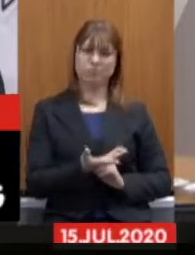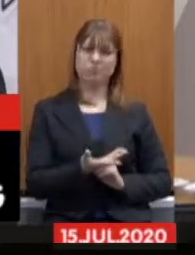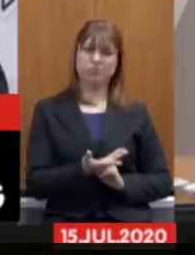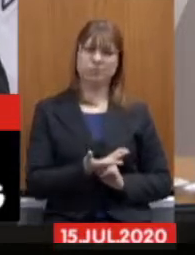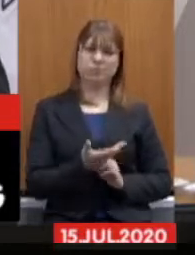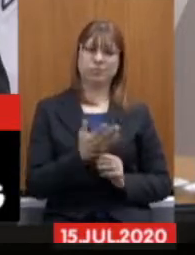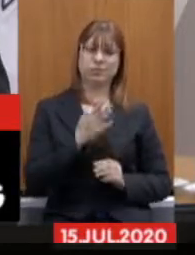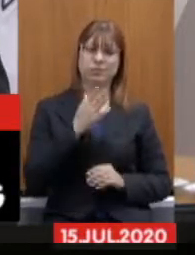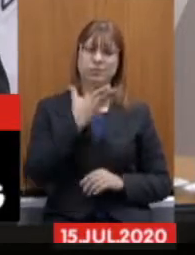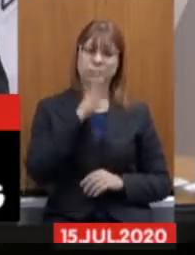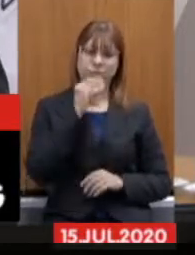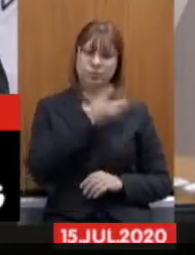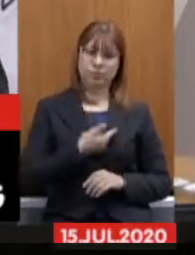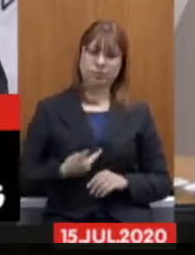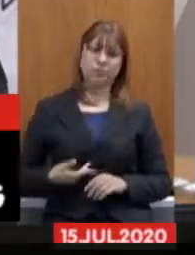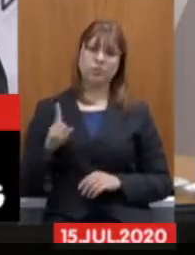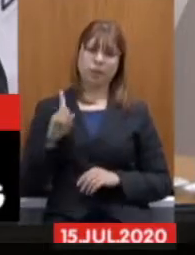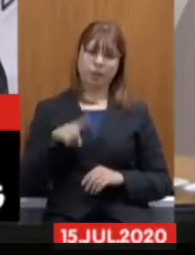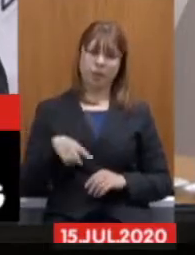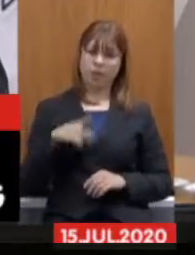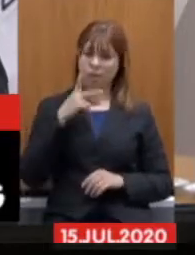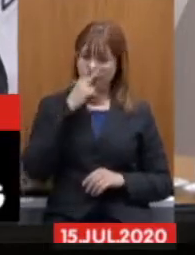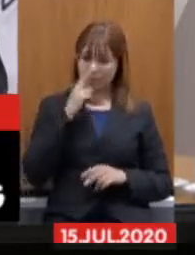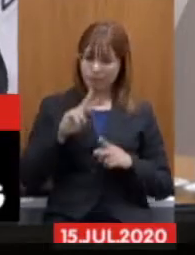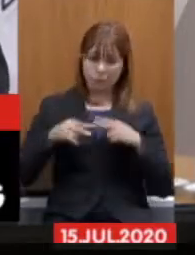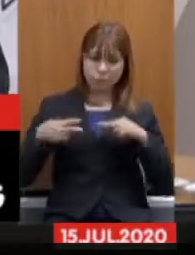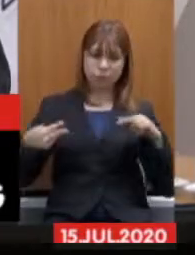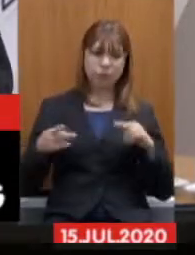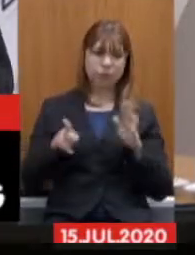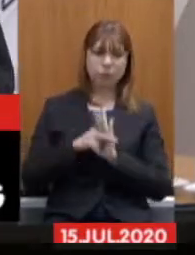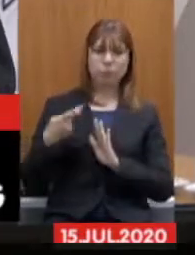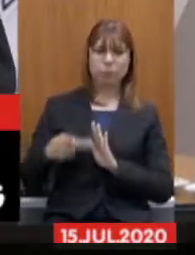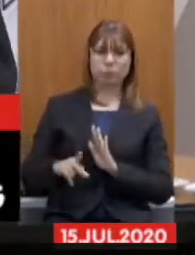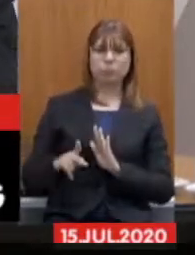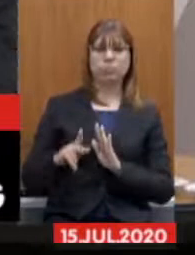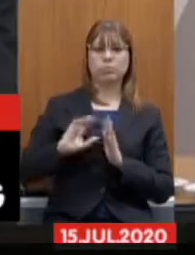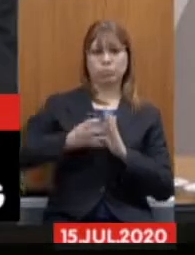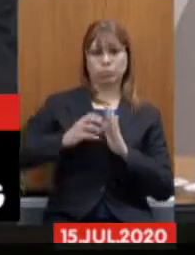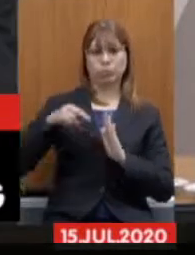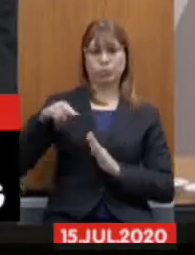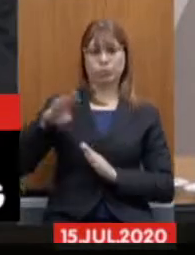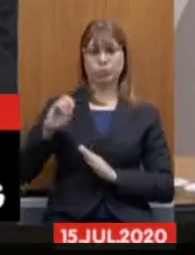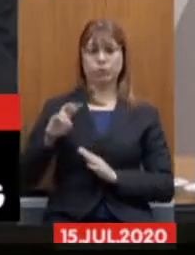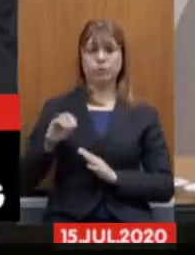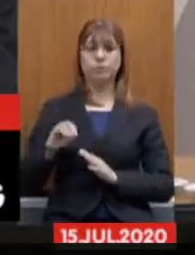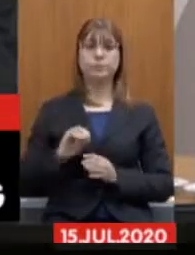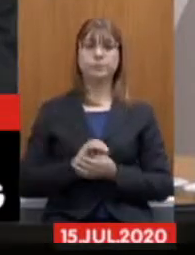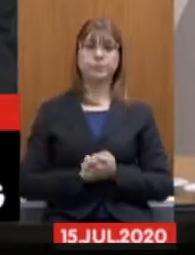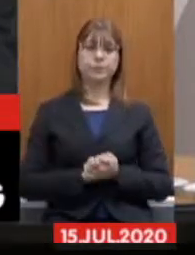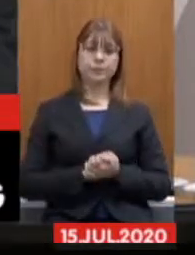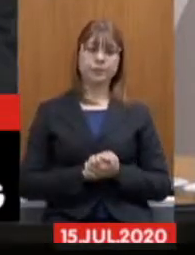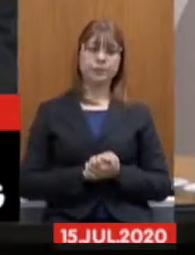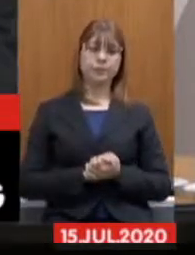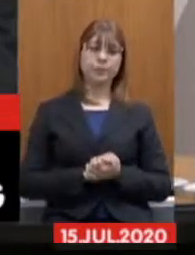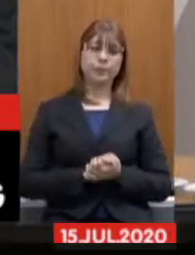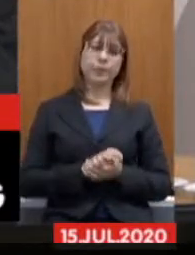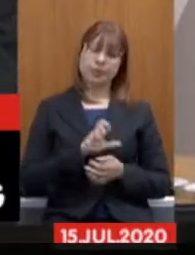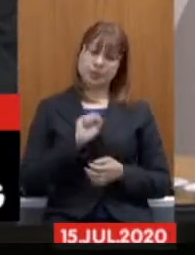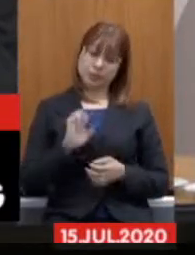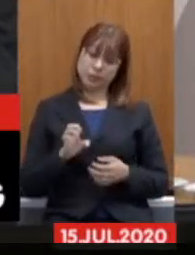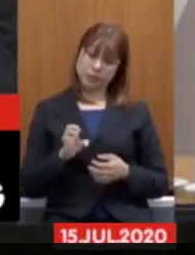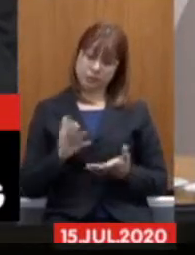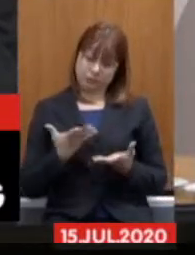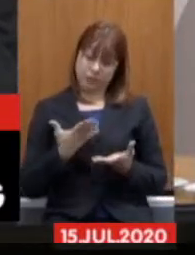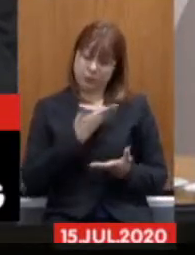partido e infelizmente né é a cef hoje é o chefe o governo se quisesse